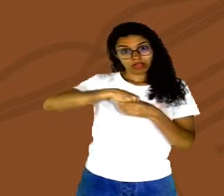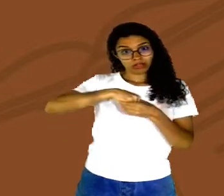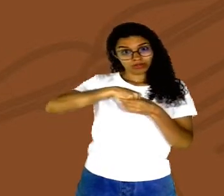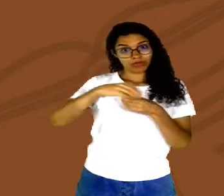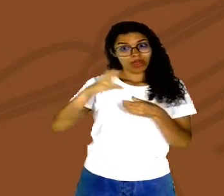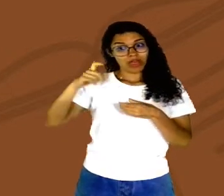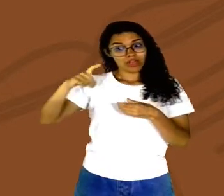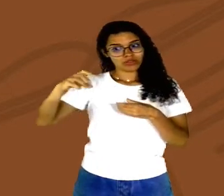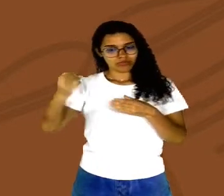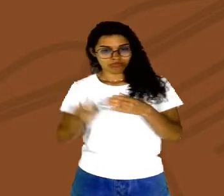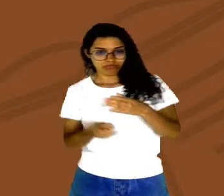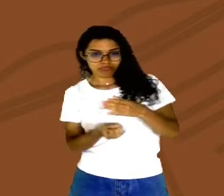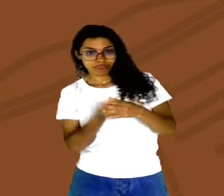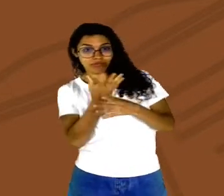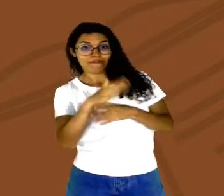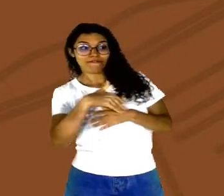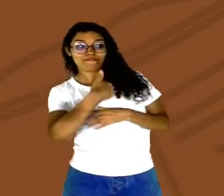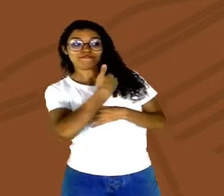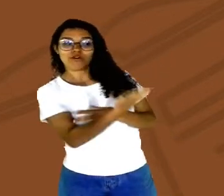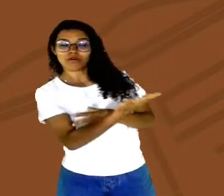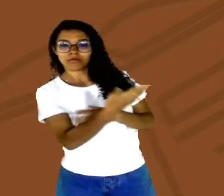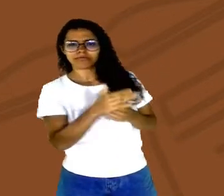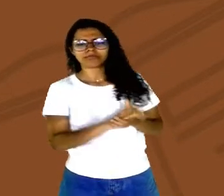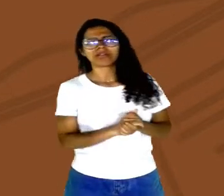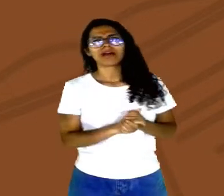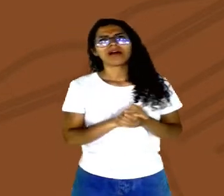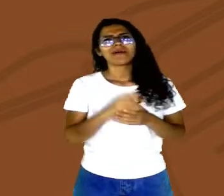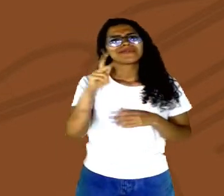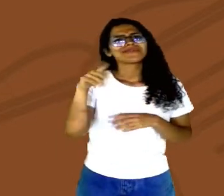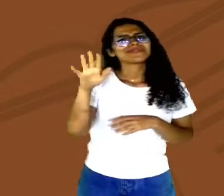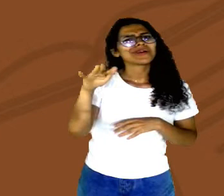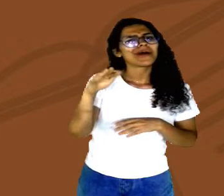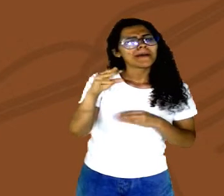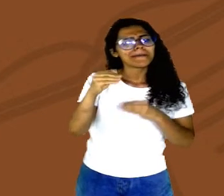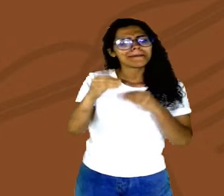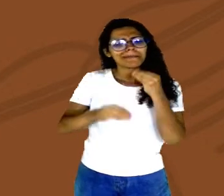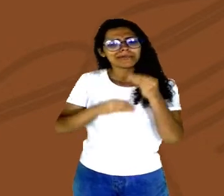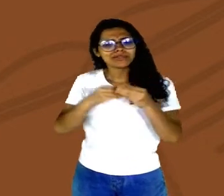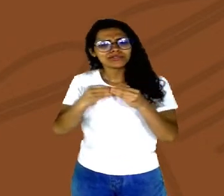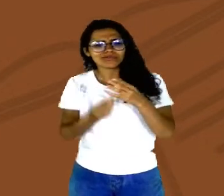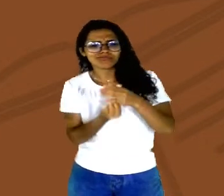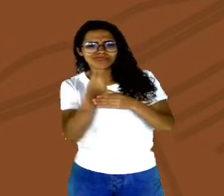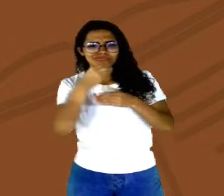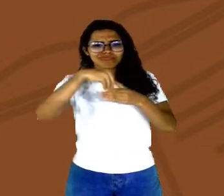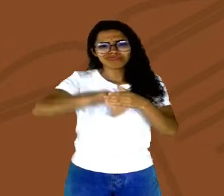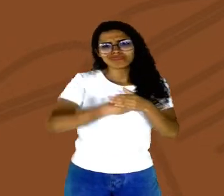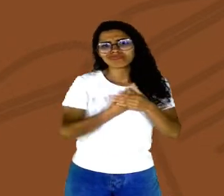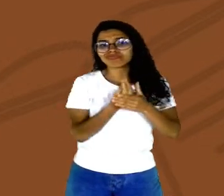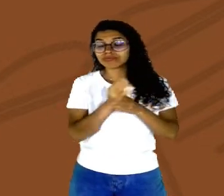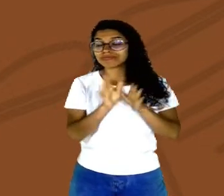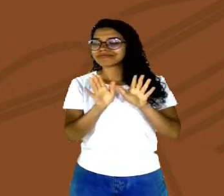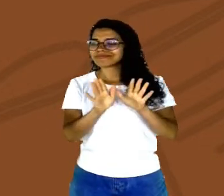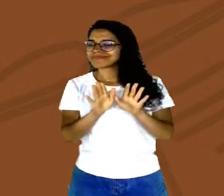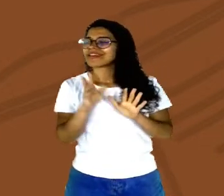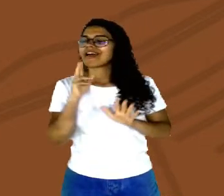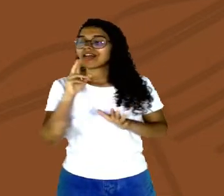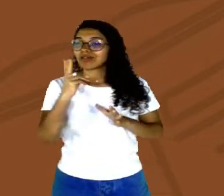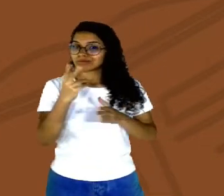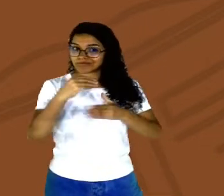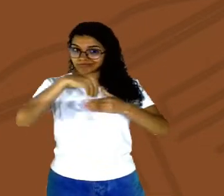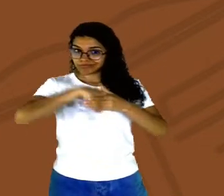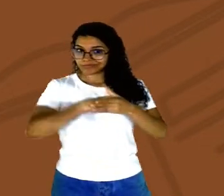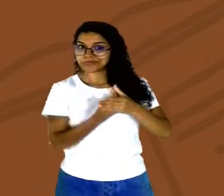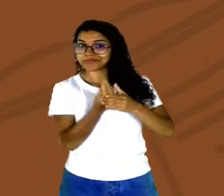para fora. Professor, e as glândulas mistas? Ah, muito bem. As glândulas mistas vai